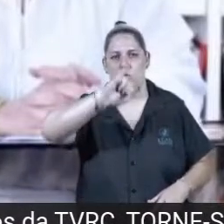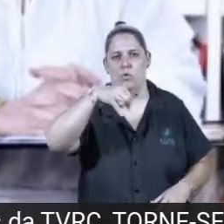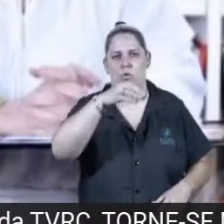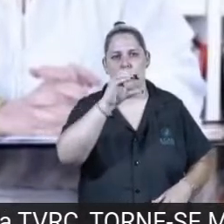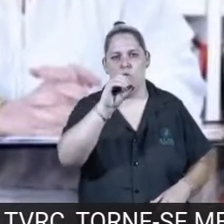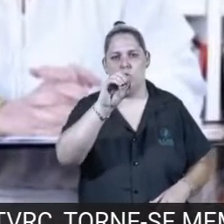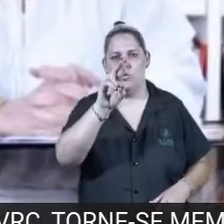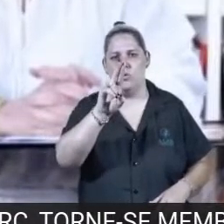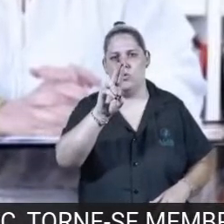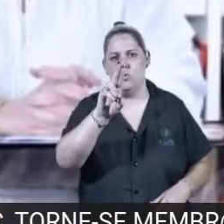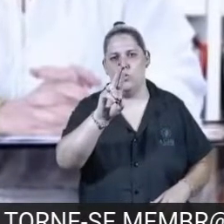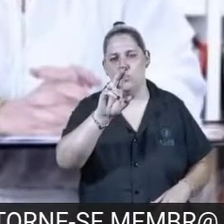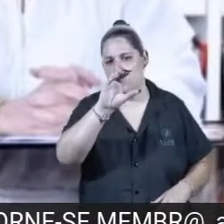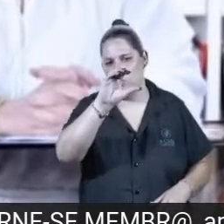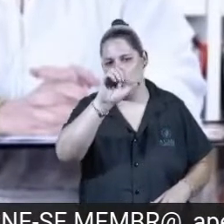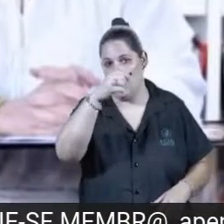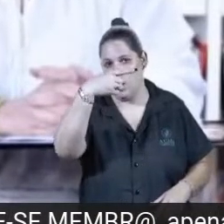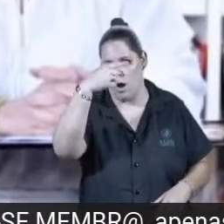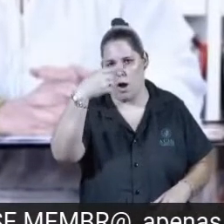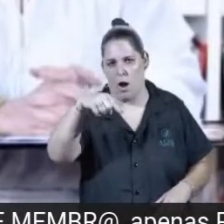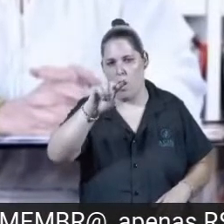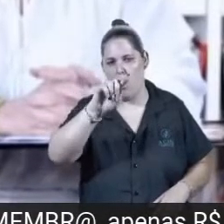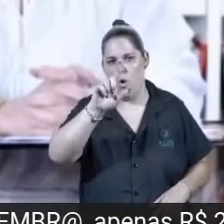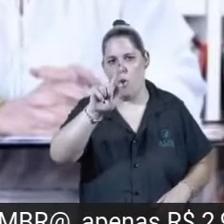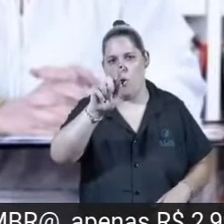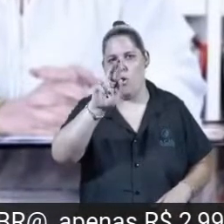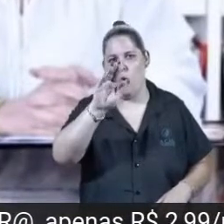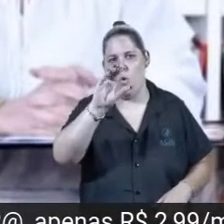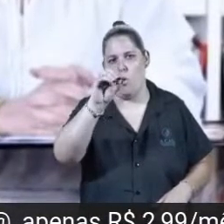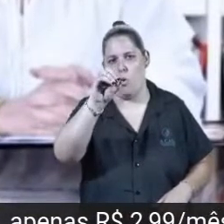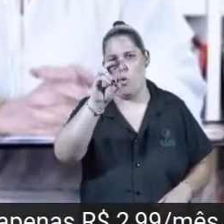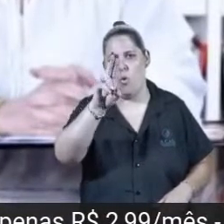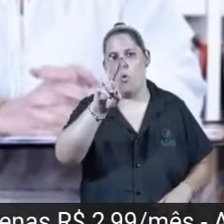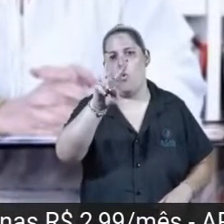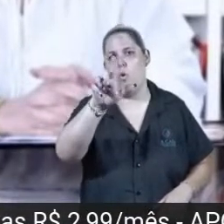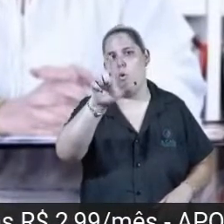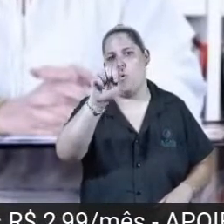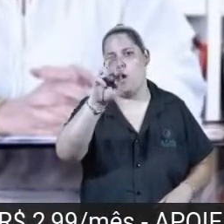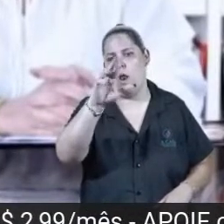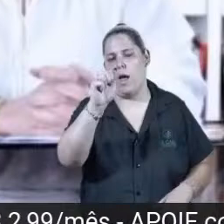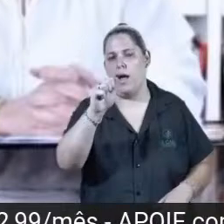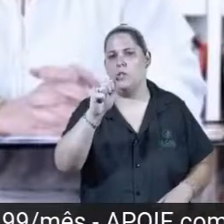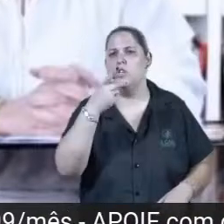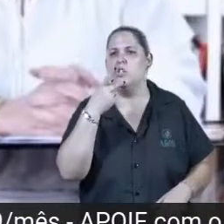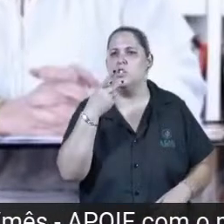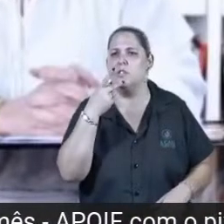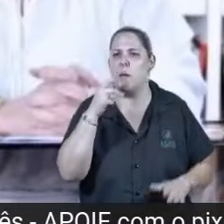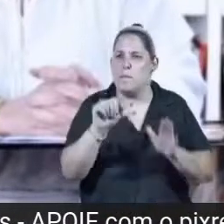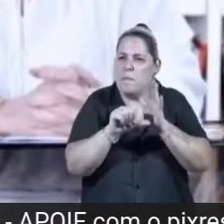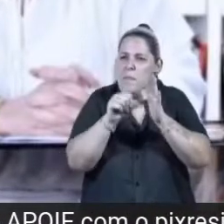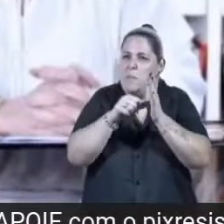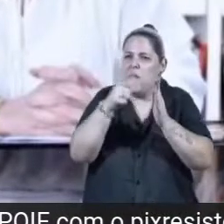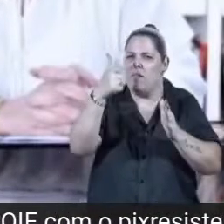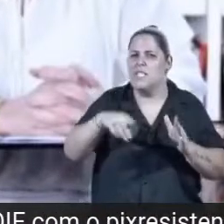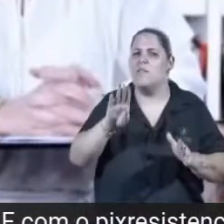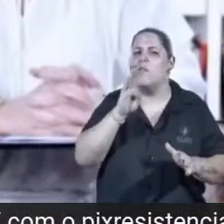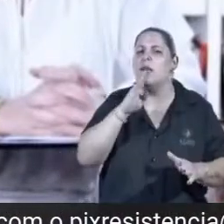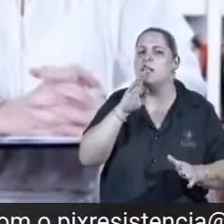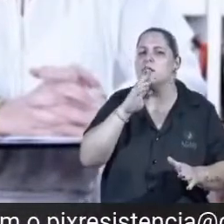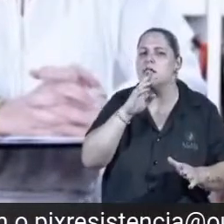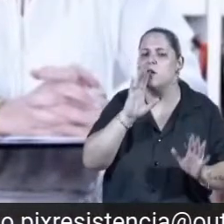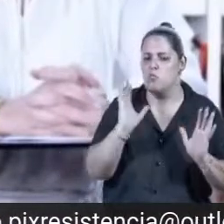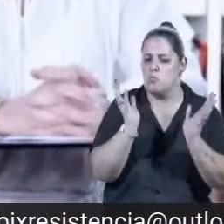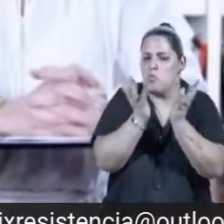E quando o Valdir entrou no PT, ele disse que, pela primeira vez, ele estava conhecendo um